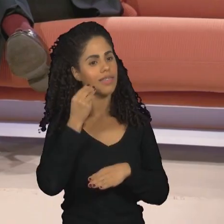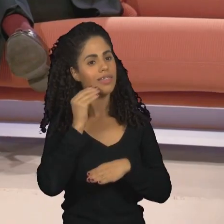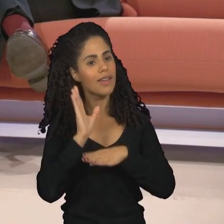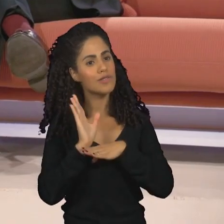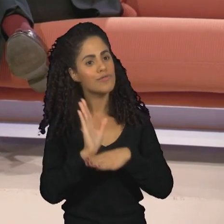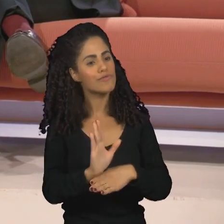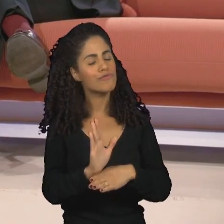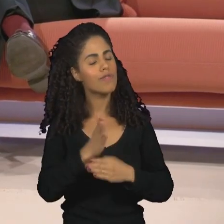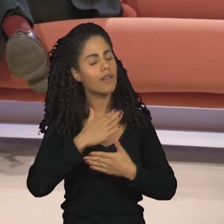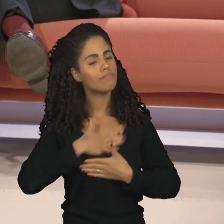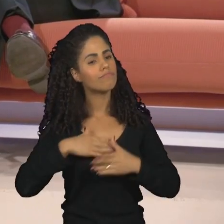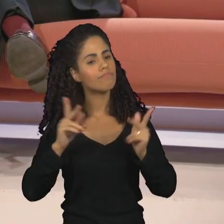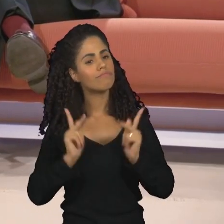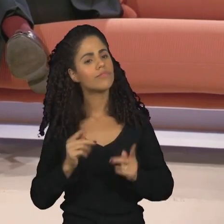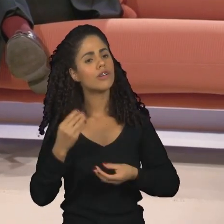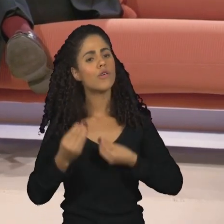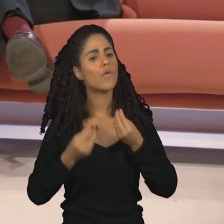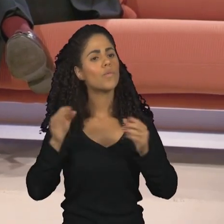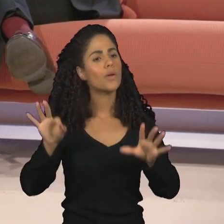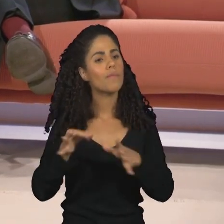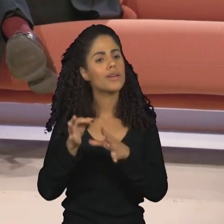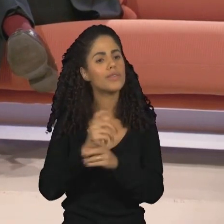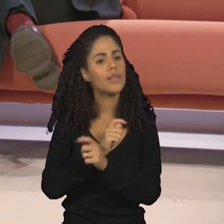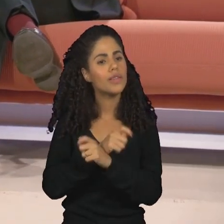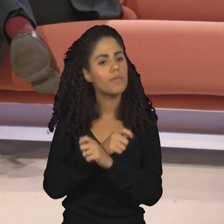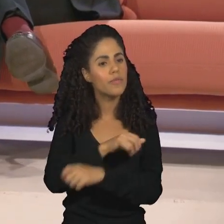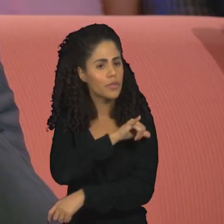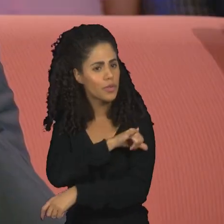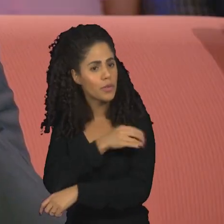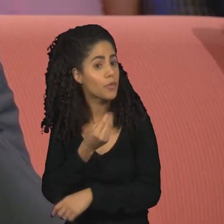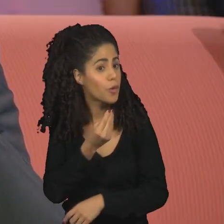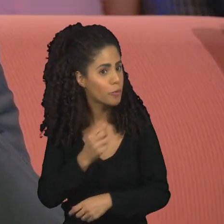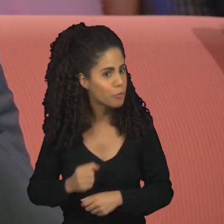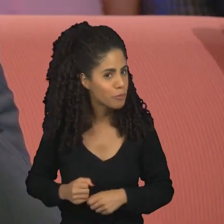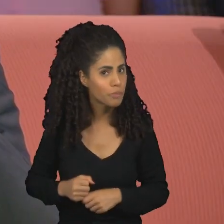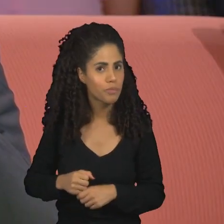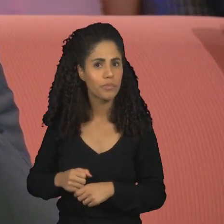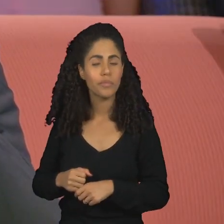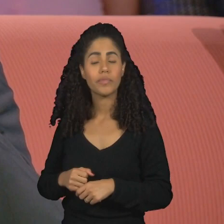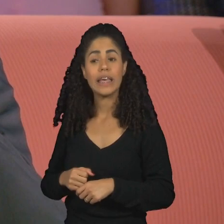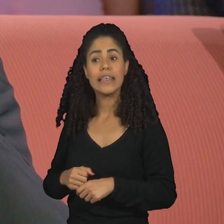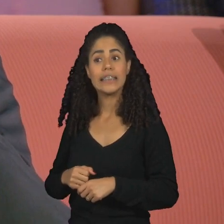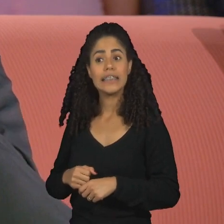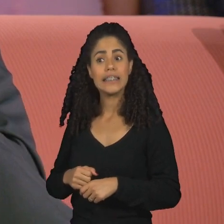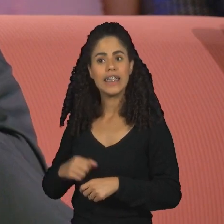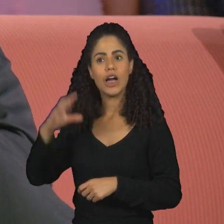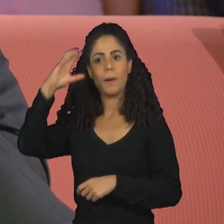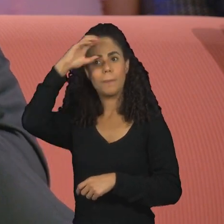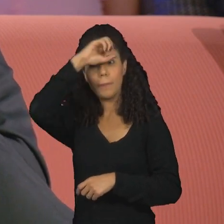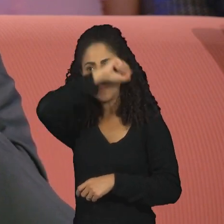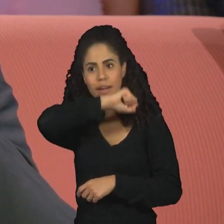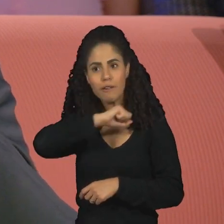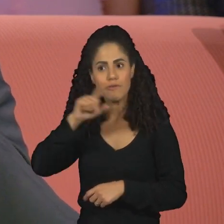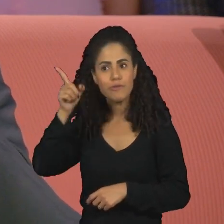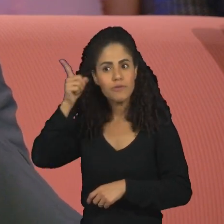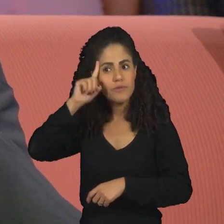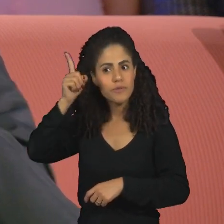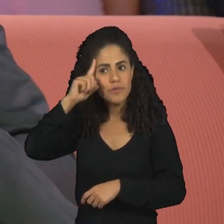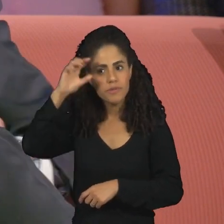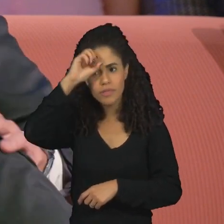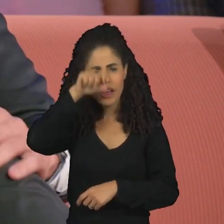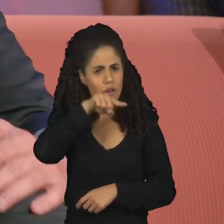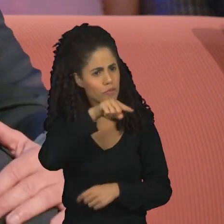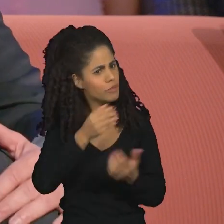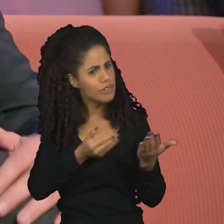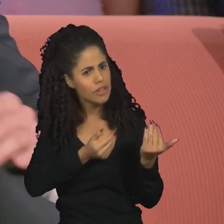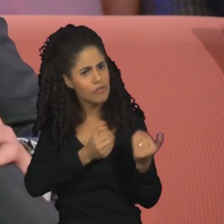lado. Como é que é ser o maestro da PUC do Rio de Janeiro? Olha, é um aprendizado, né? A gente aprende a ser maestro. Você é muito